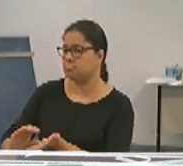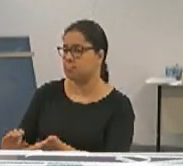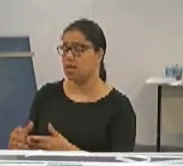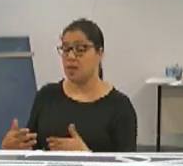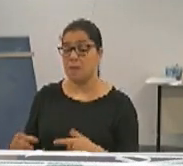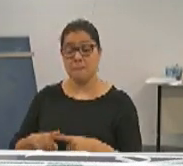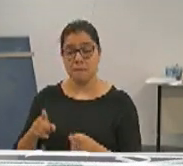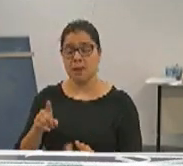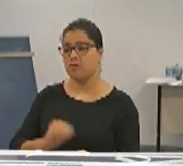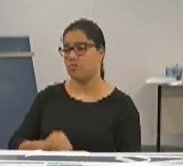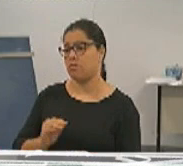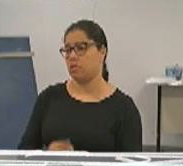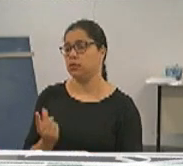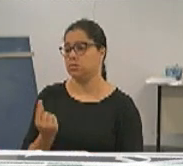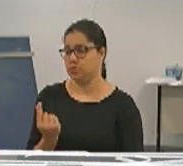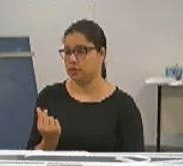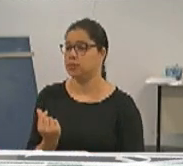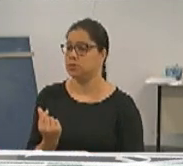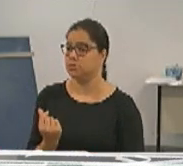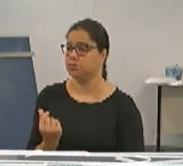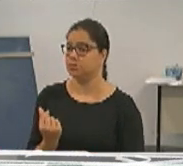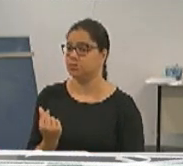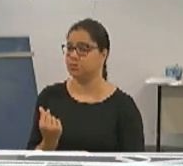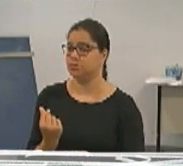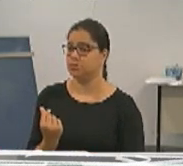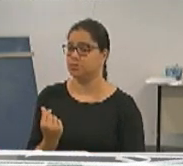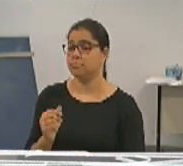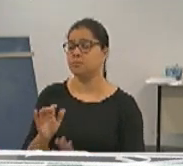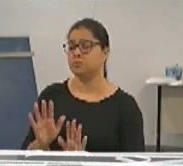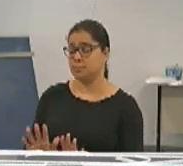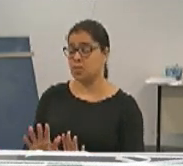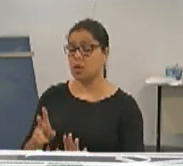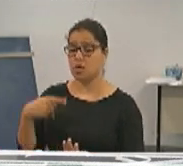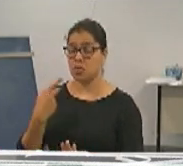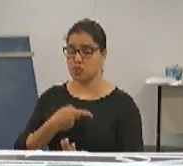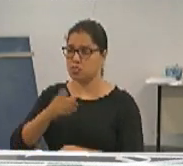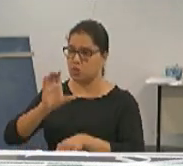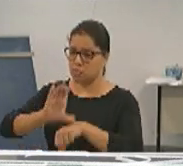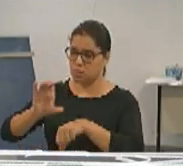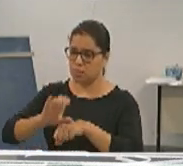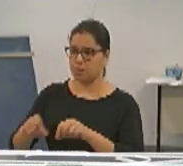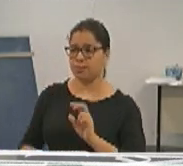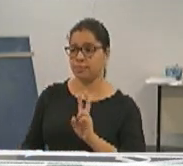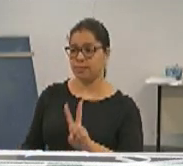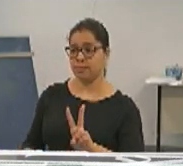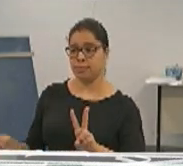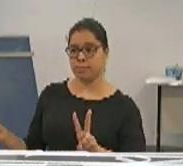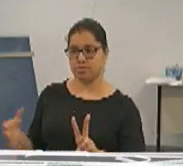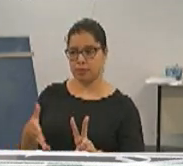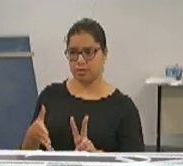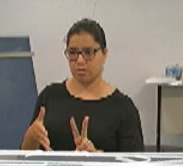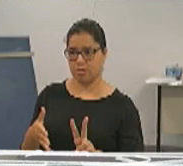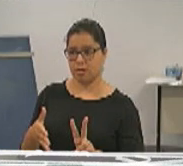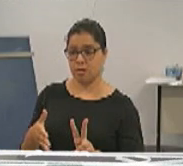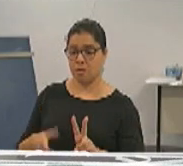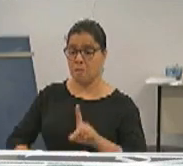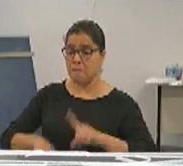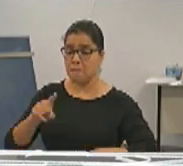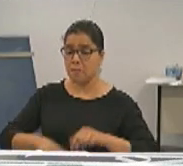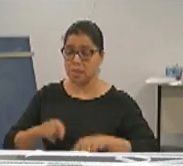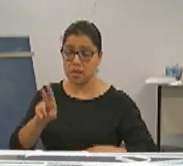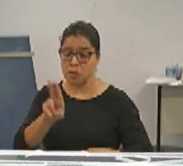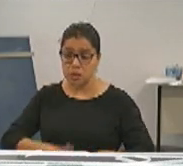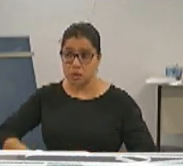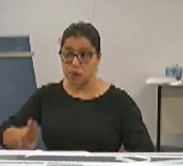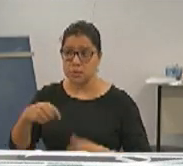suficiente. Além disso, a gente tem que colocar o seguinte, os nossos cursos, nós temos 2 cursos novos, e nem todos os materiais de consumo que são